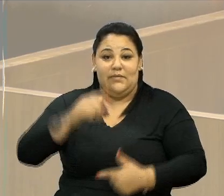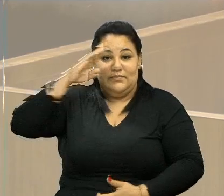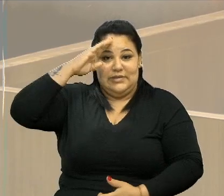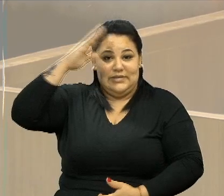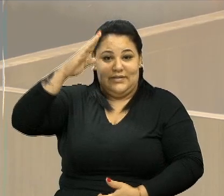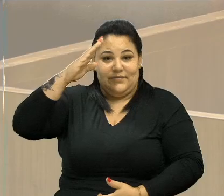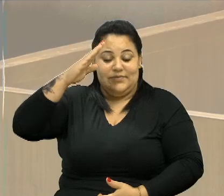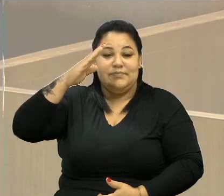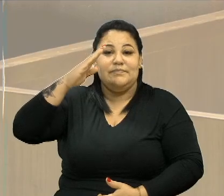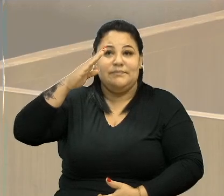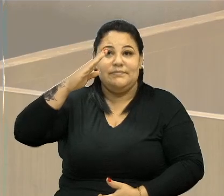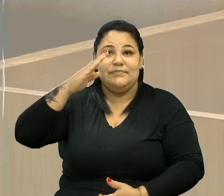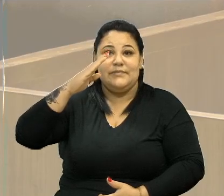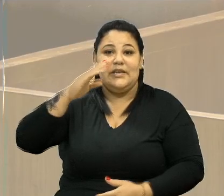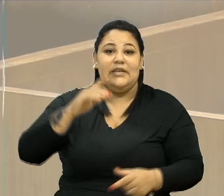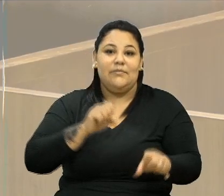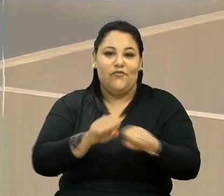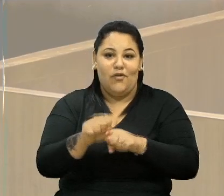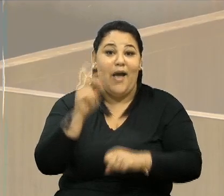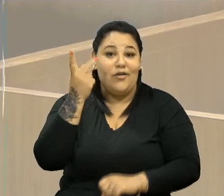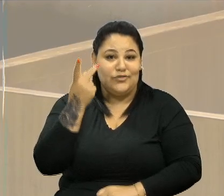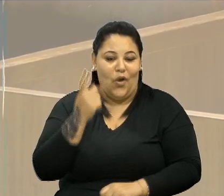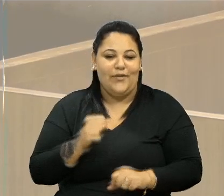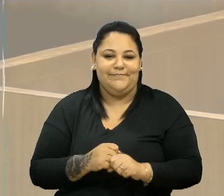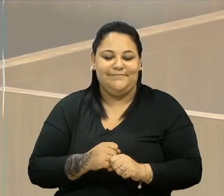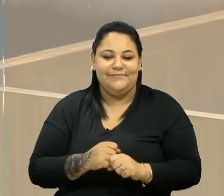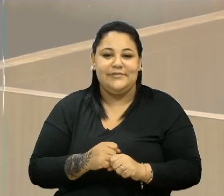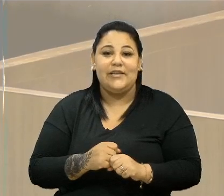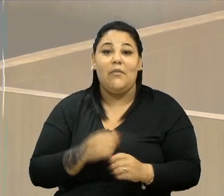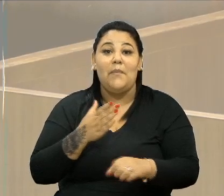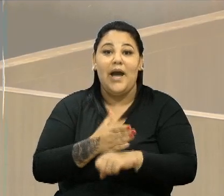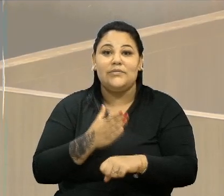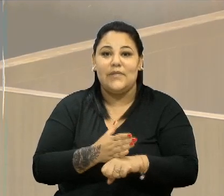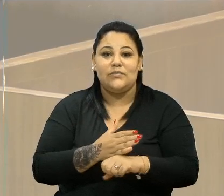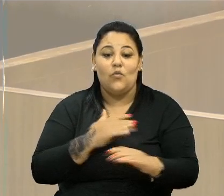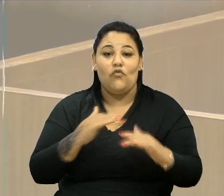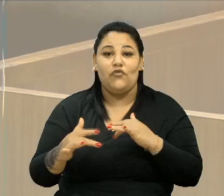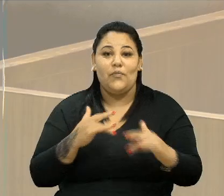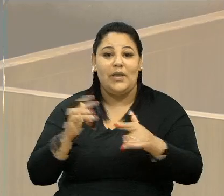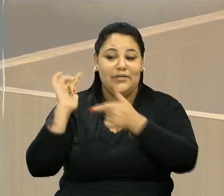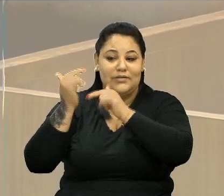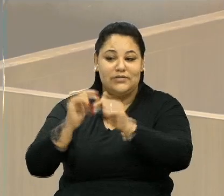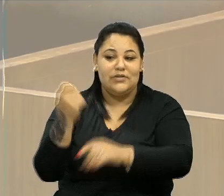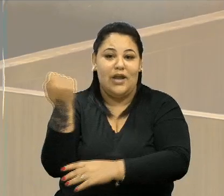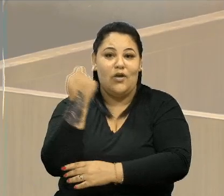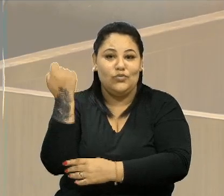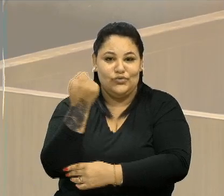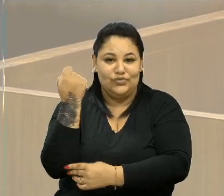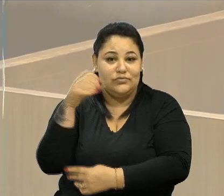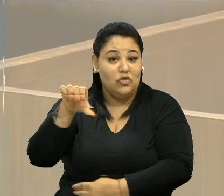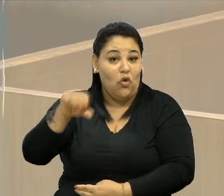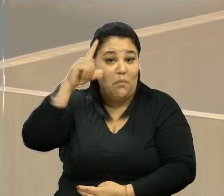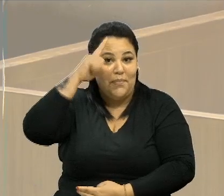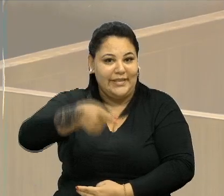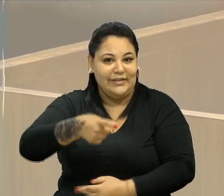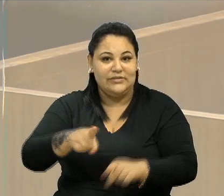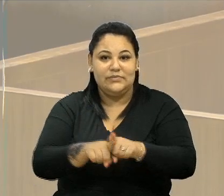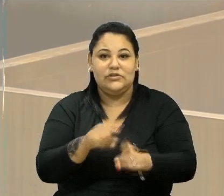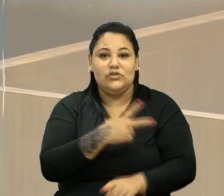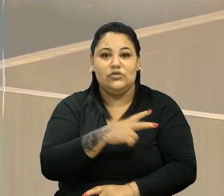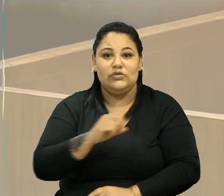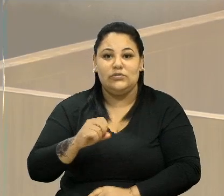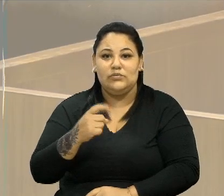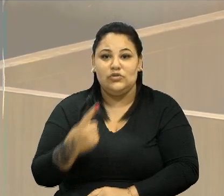Militar e bacharel em História. Estava à frente do movimento tradicionalista gaúcho em seu 9º mandato, de 2001 a